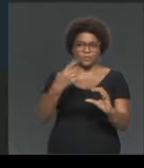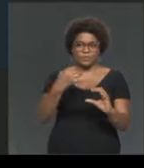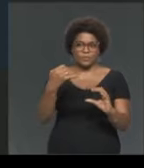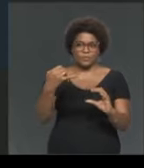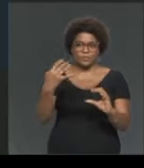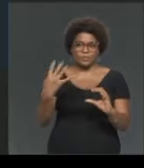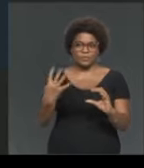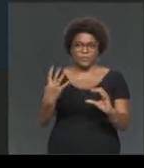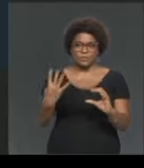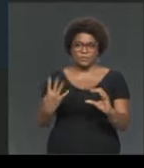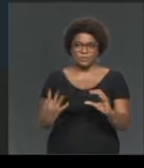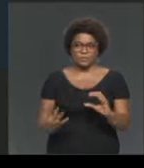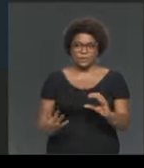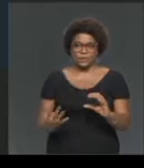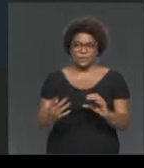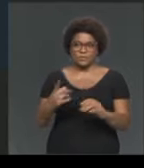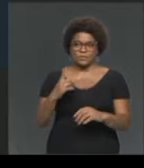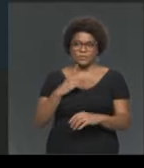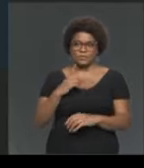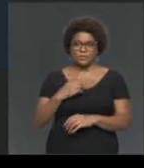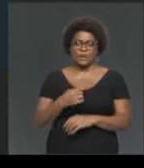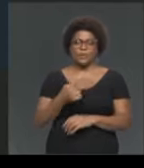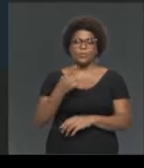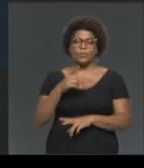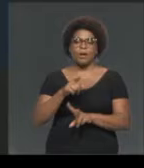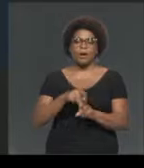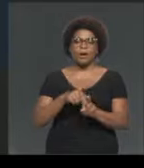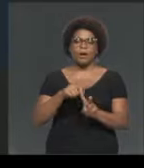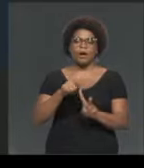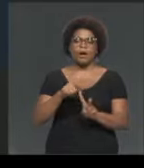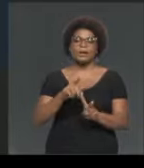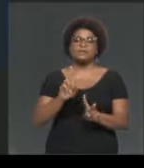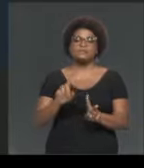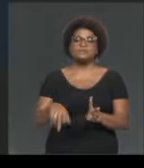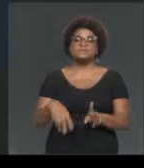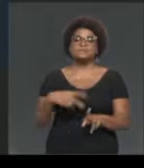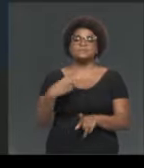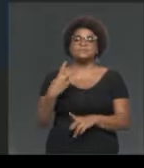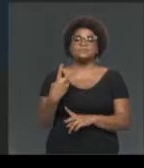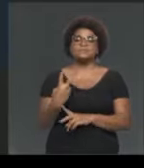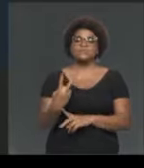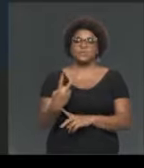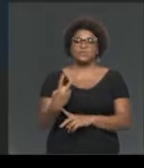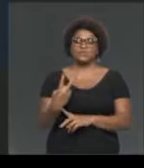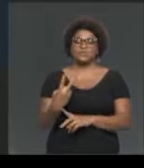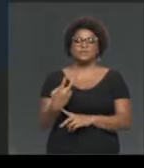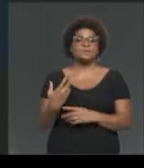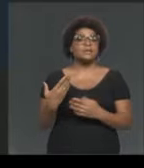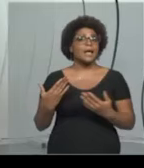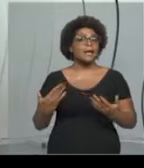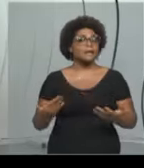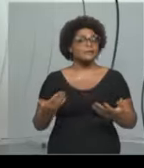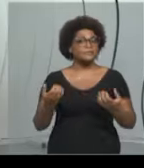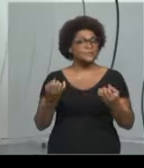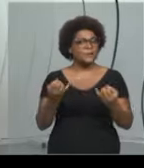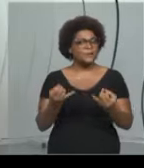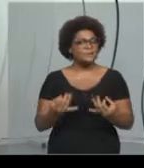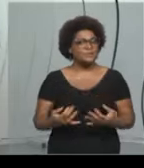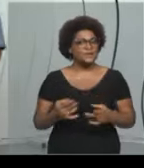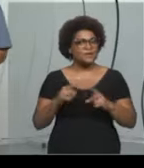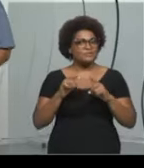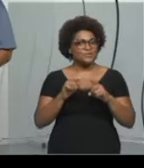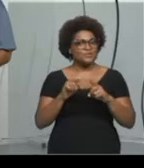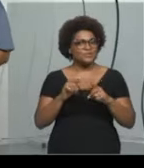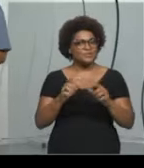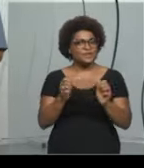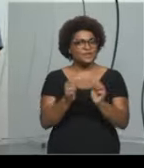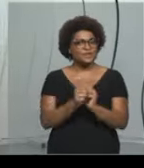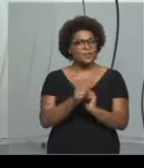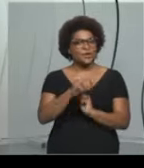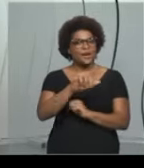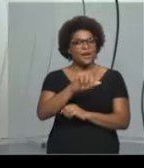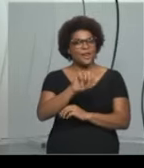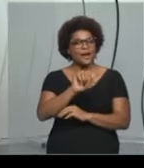0. Nós só temos uma raiz, que é a raiz 2. É isso que eu quis dizer com laboratório de